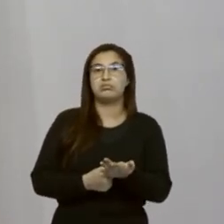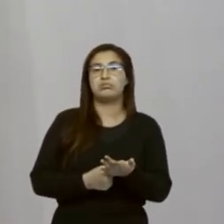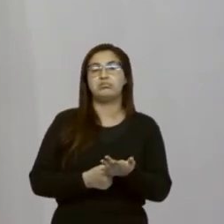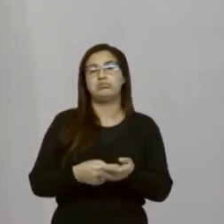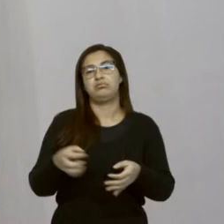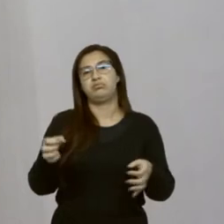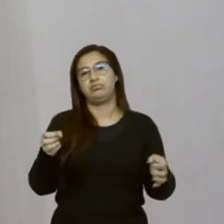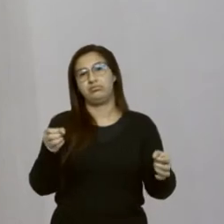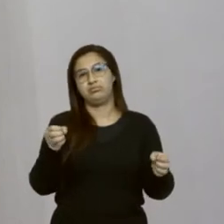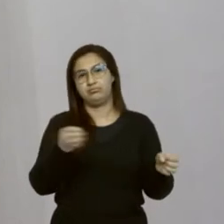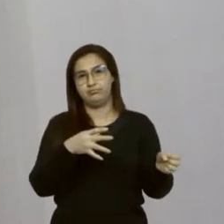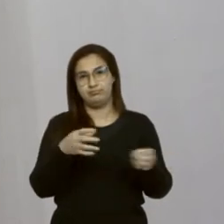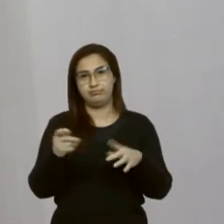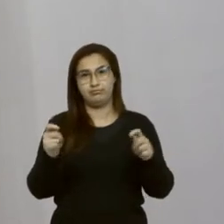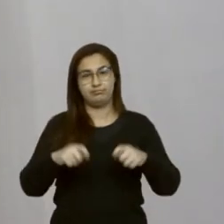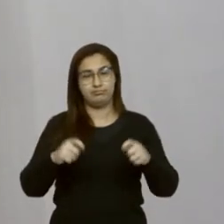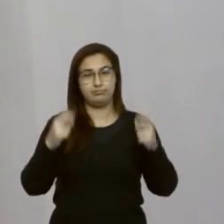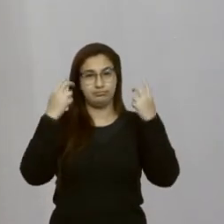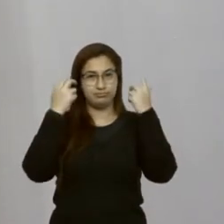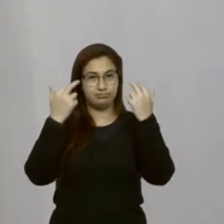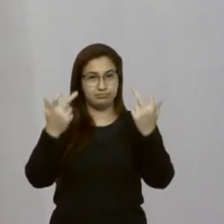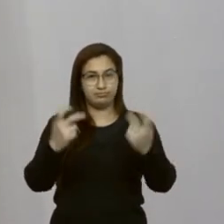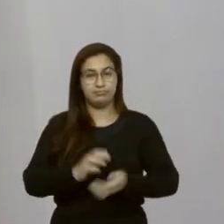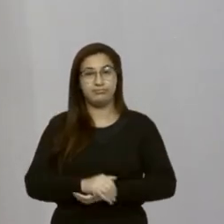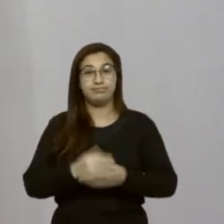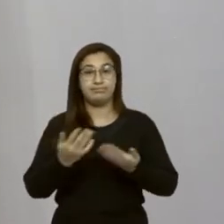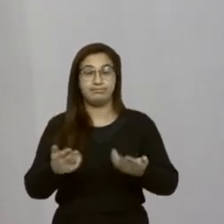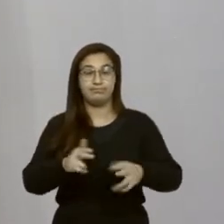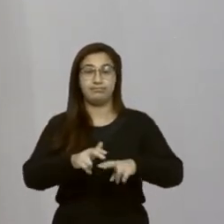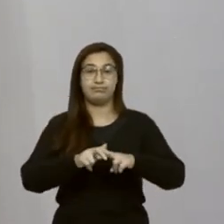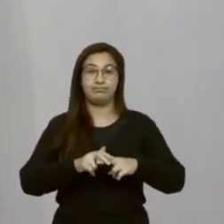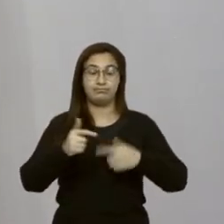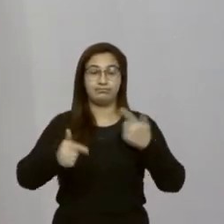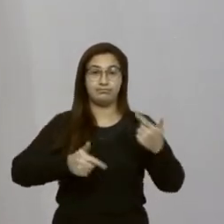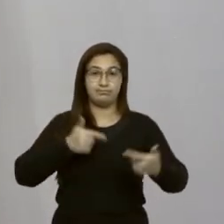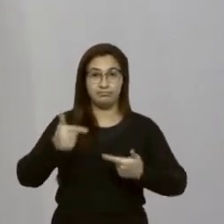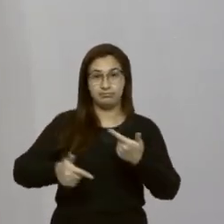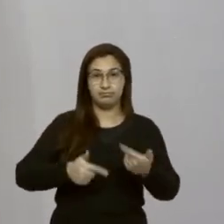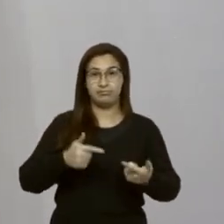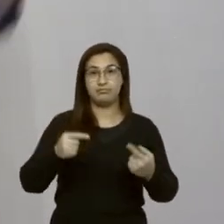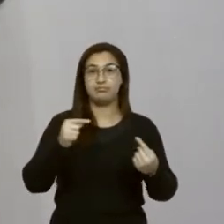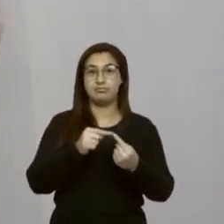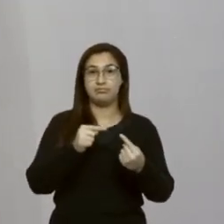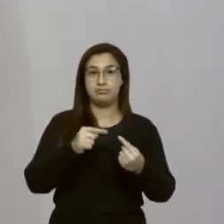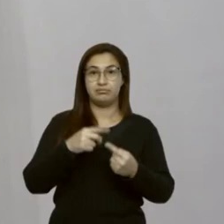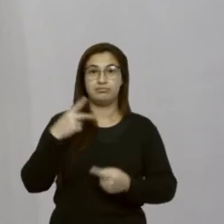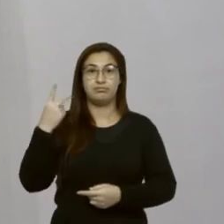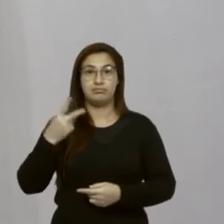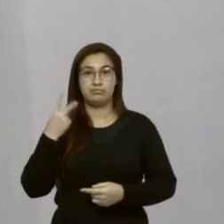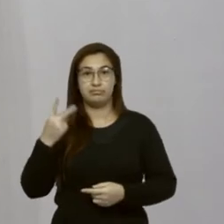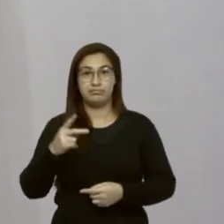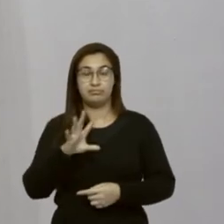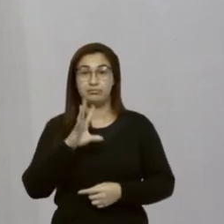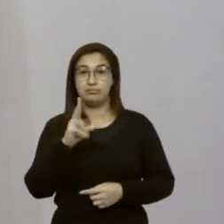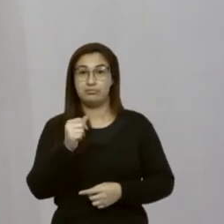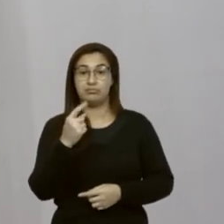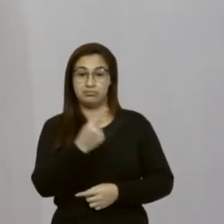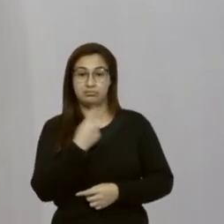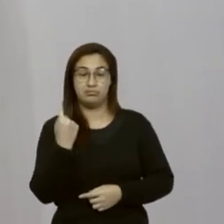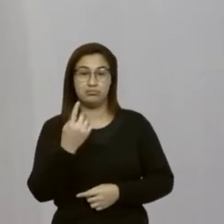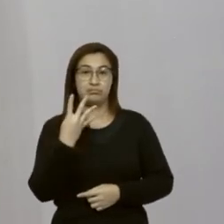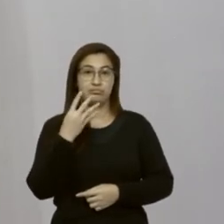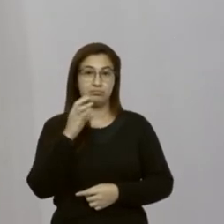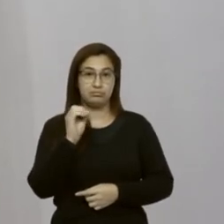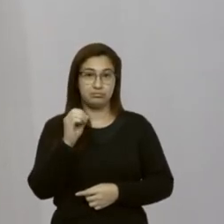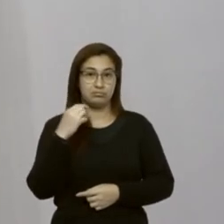normalidade nos municípios. Por isso, o nosso trabalho como parlamentar, de todos nós 40, é buscarmos o